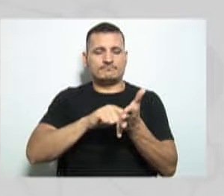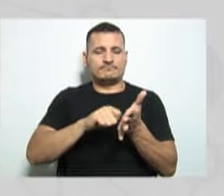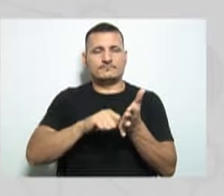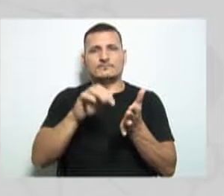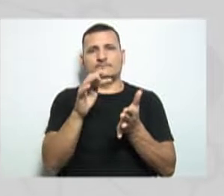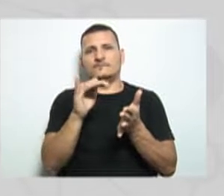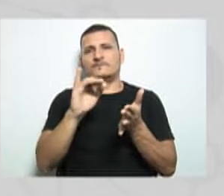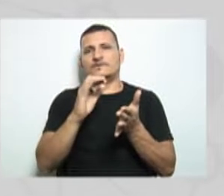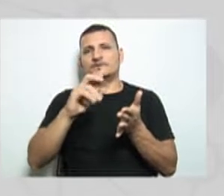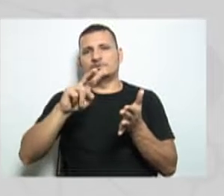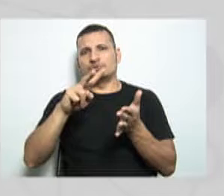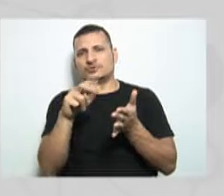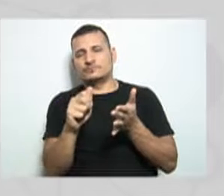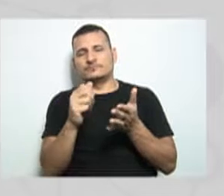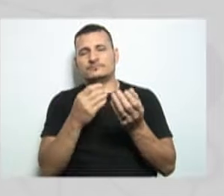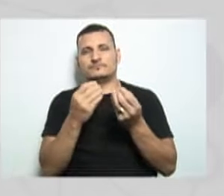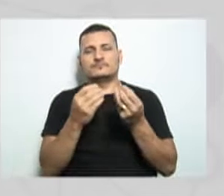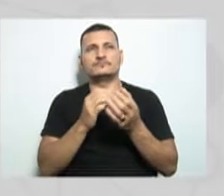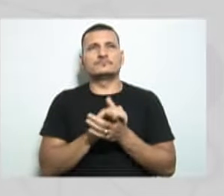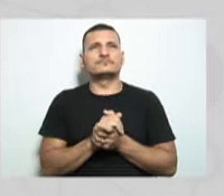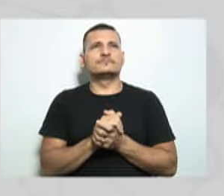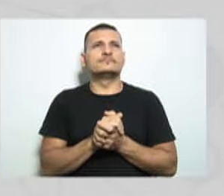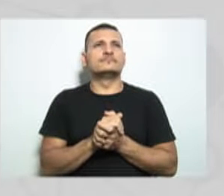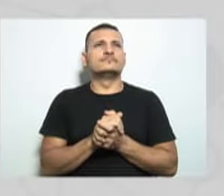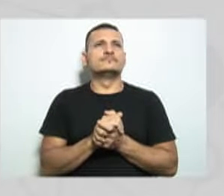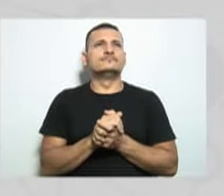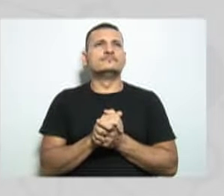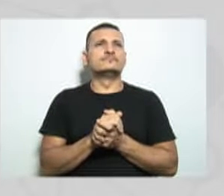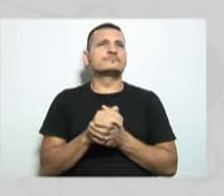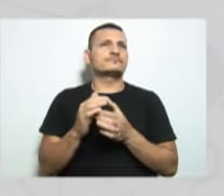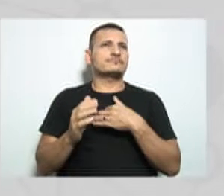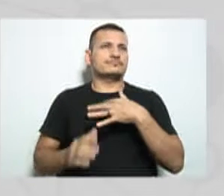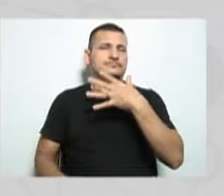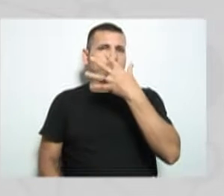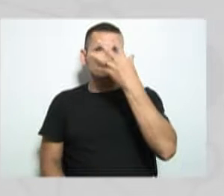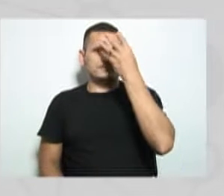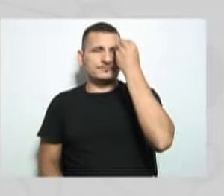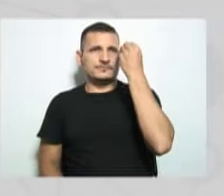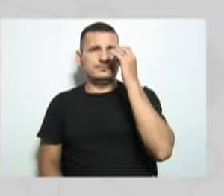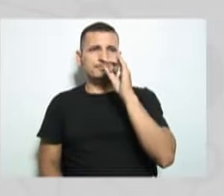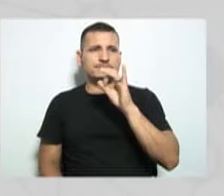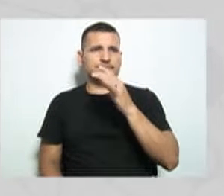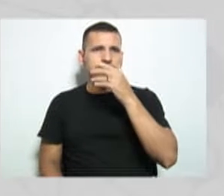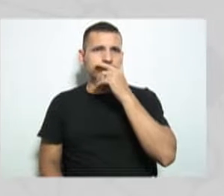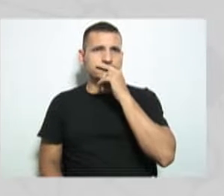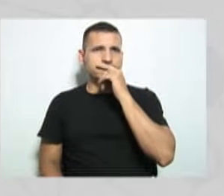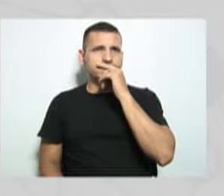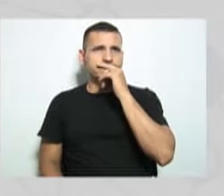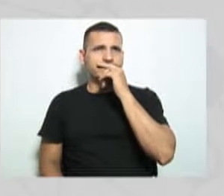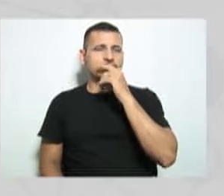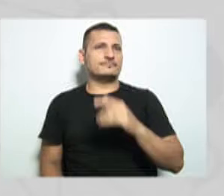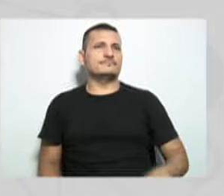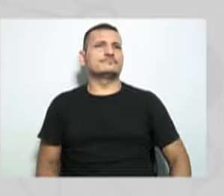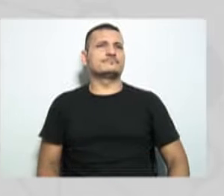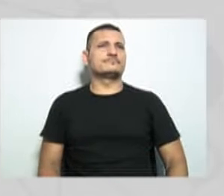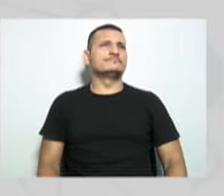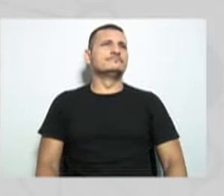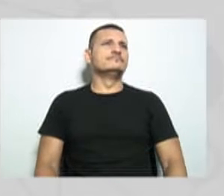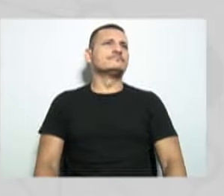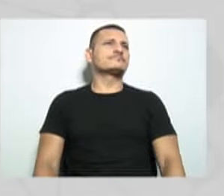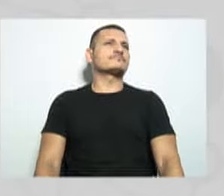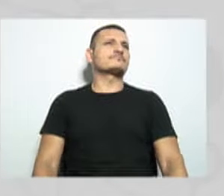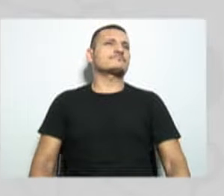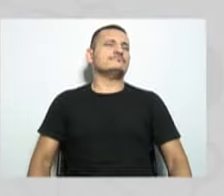ter que preencher. Eu coloquei aqui. A única coisa que eu esqueci, que a professora não estava muito bem, foi o